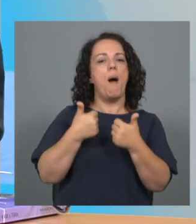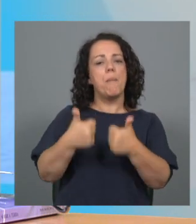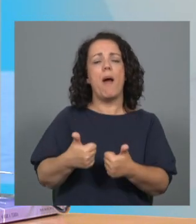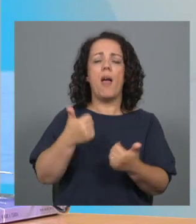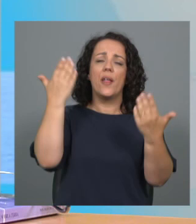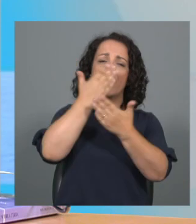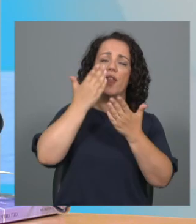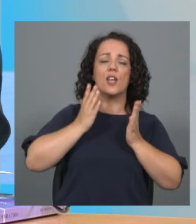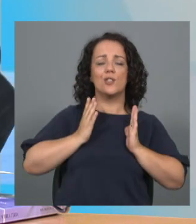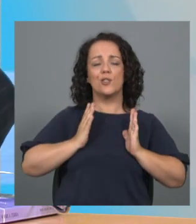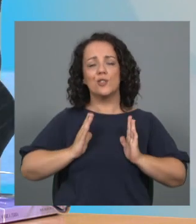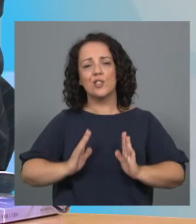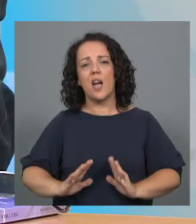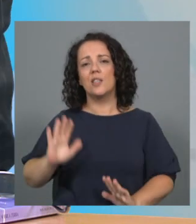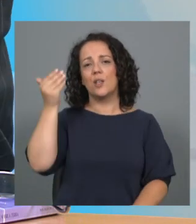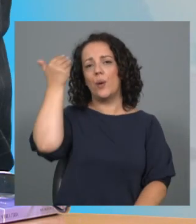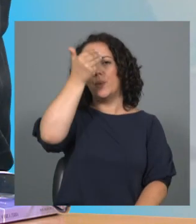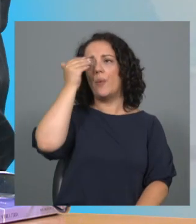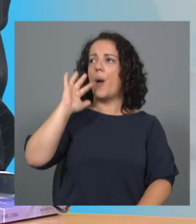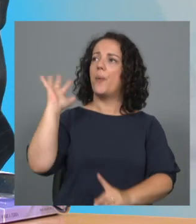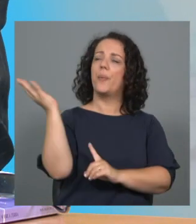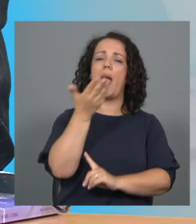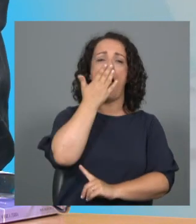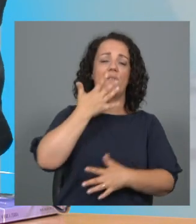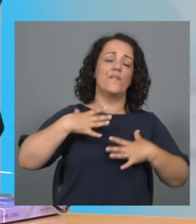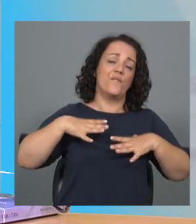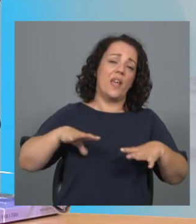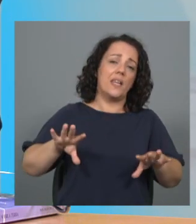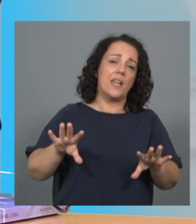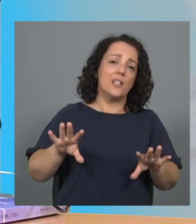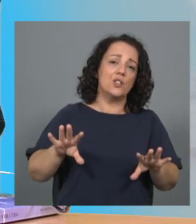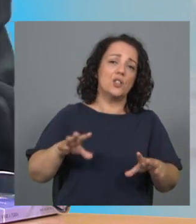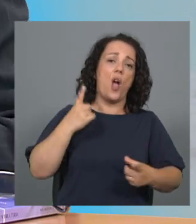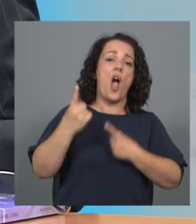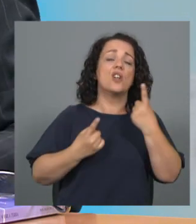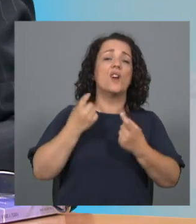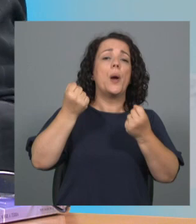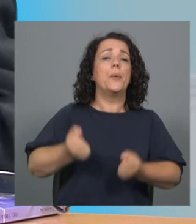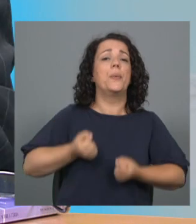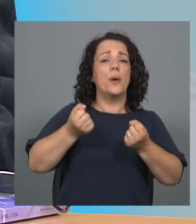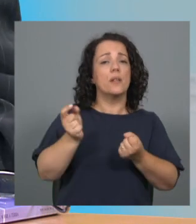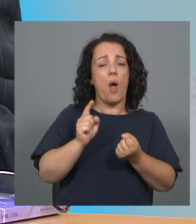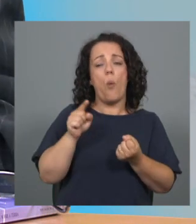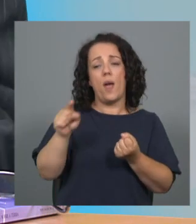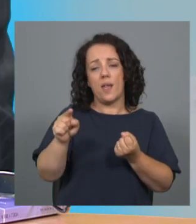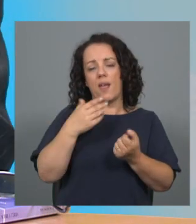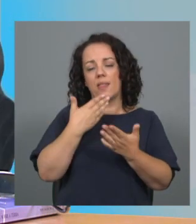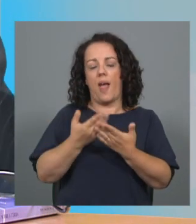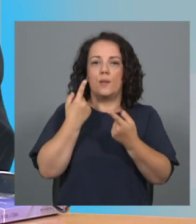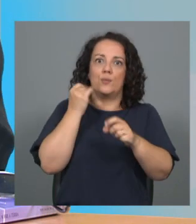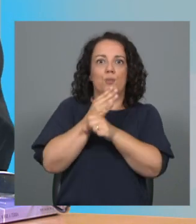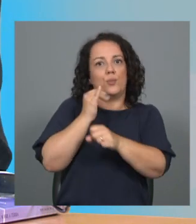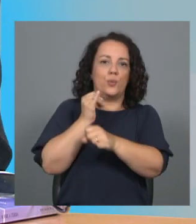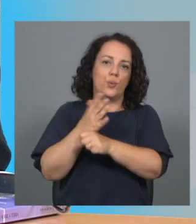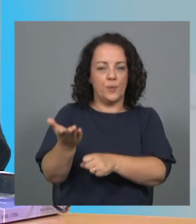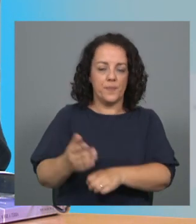descanso e descontração dentro de um ambiente de férias que às vezes também acaba por ser monótono, e aqui se tornará muito diversificado.